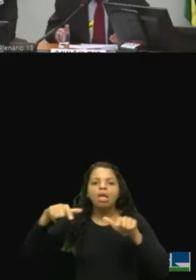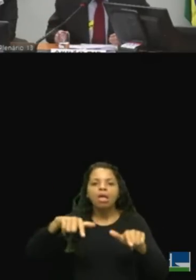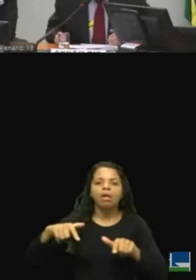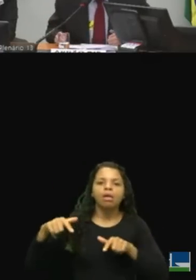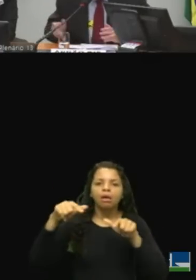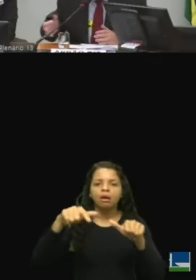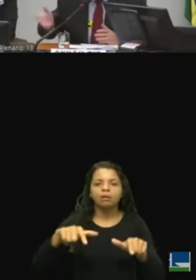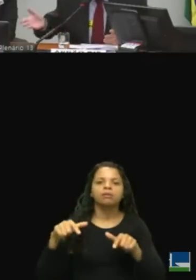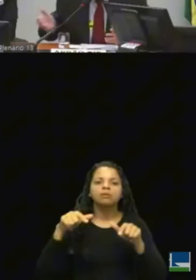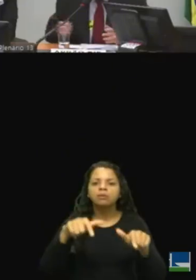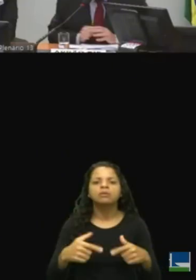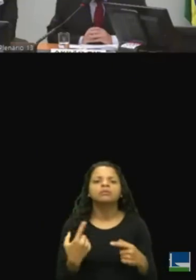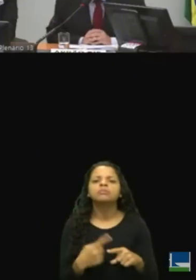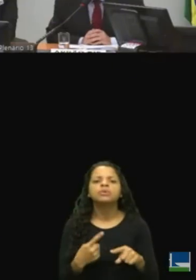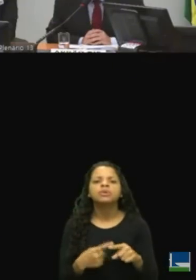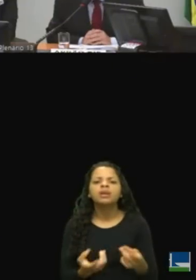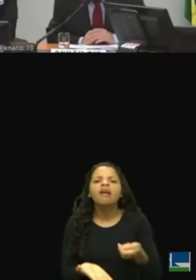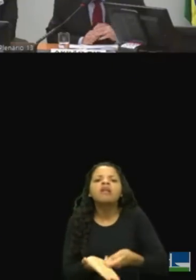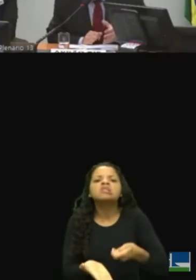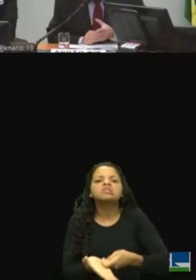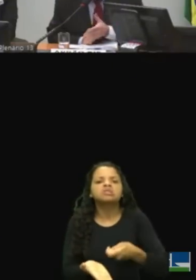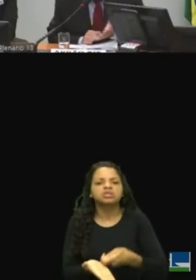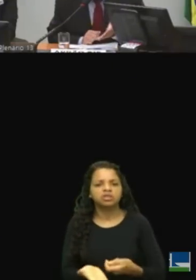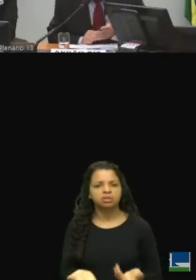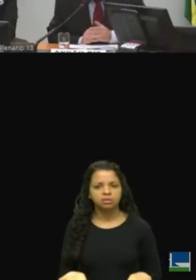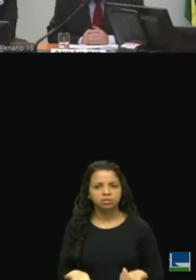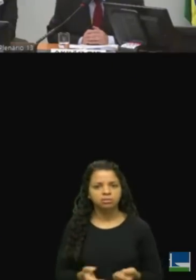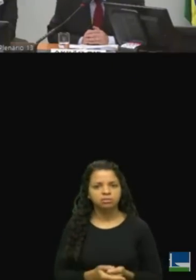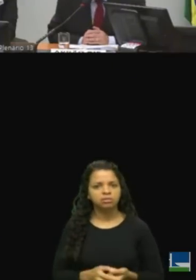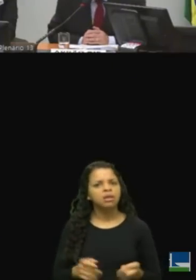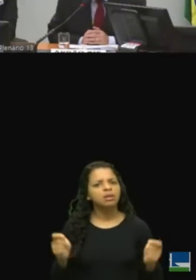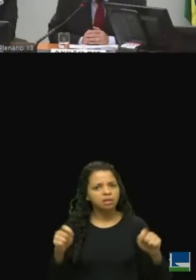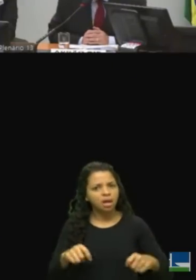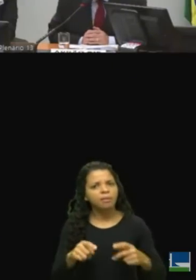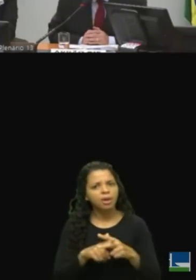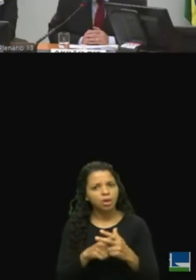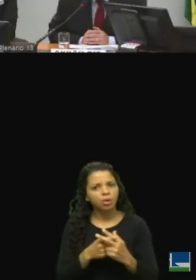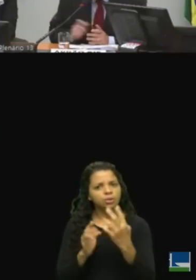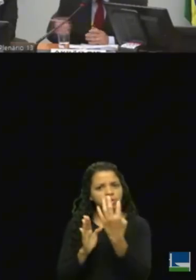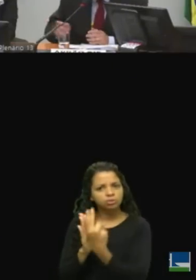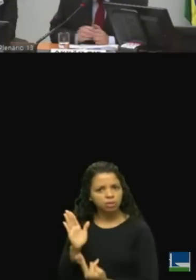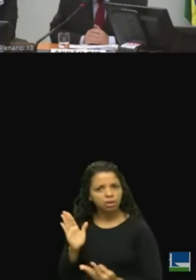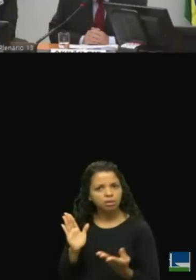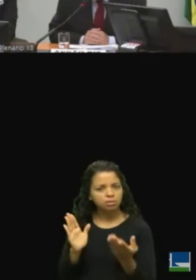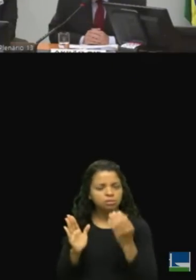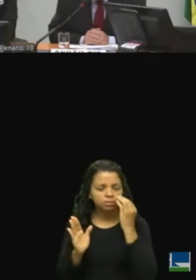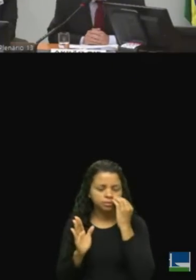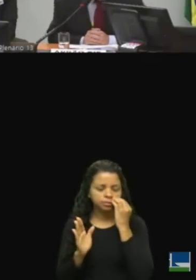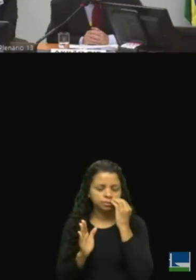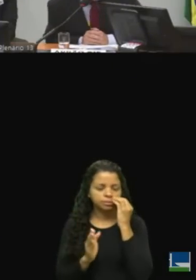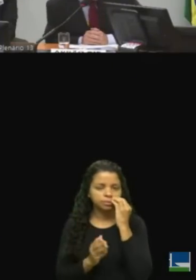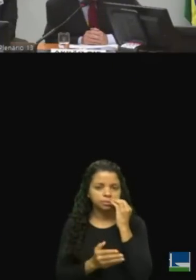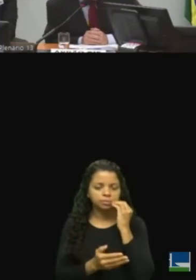contínua, por que não vamos continuar exigindo isso? Dá tempo da gente corrigir isso na reforma tributária. E o